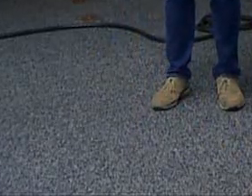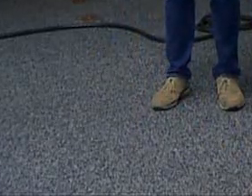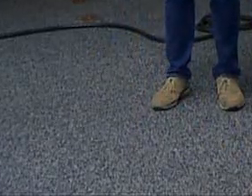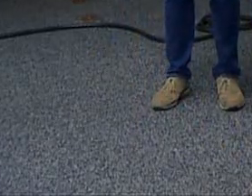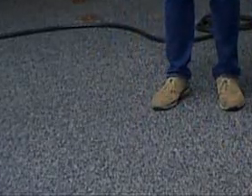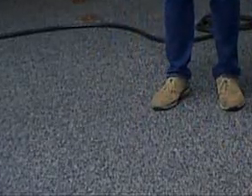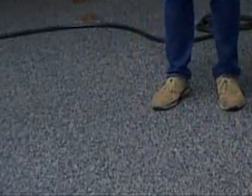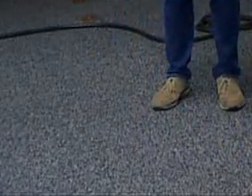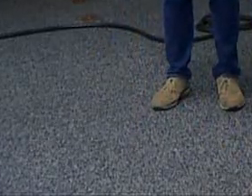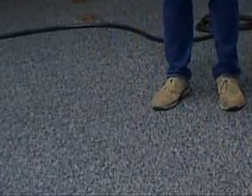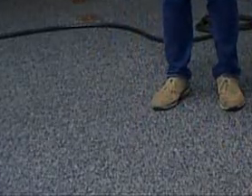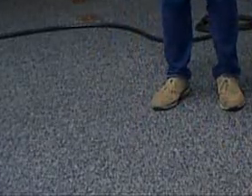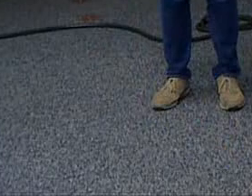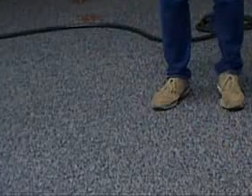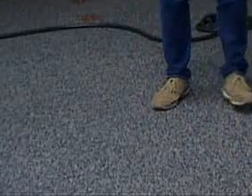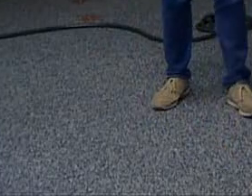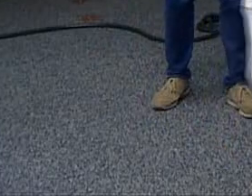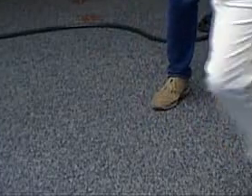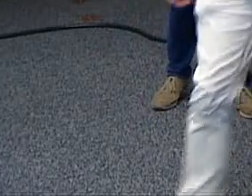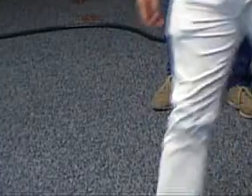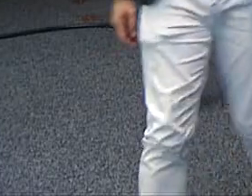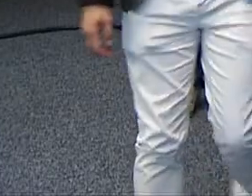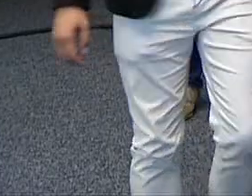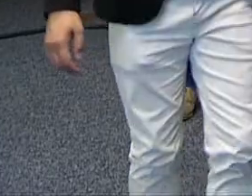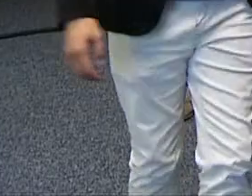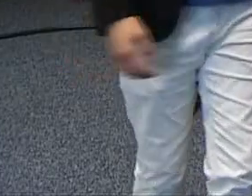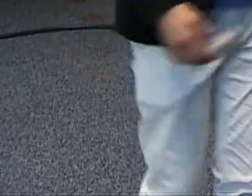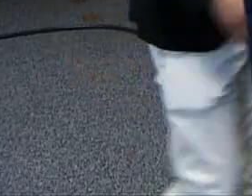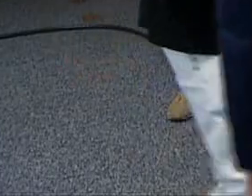vereadora Fernanda,